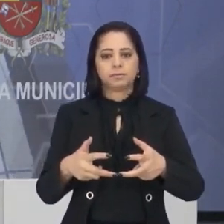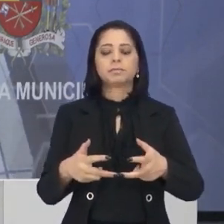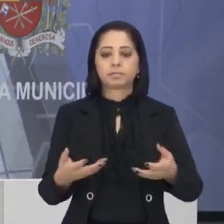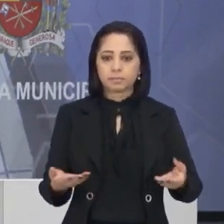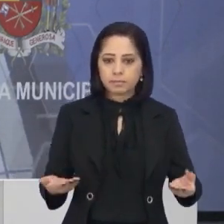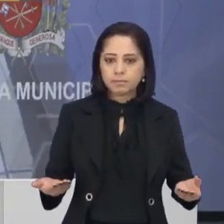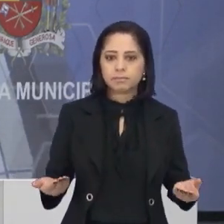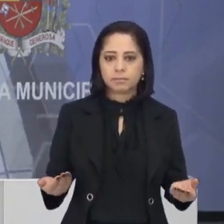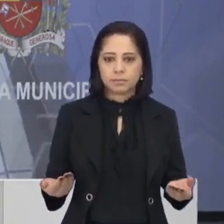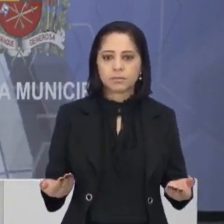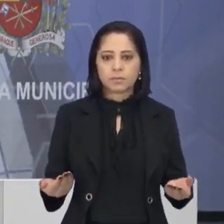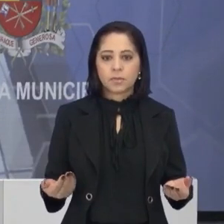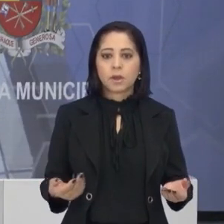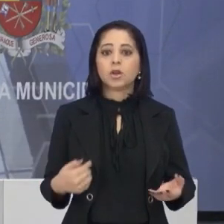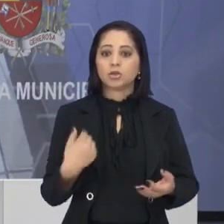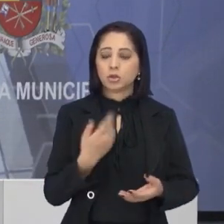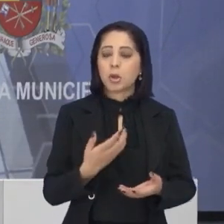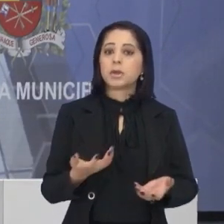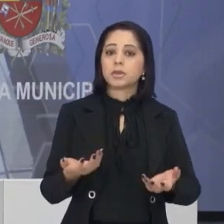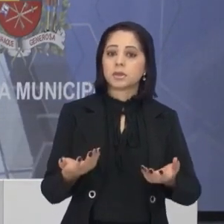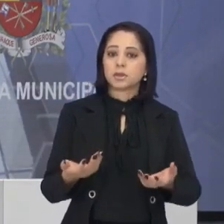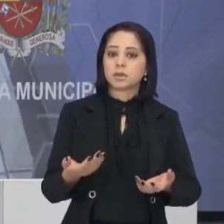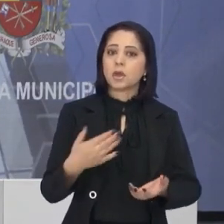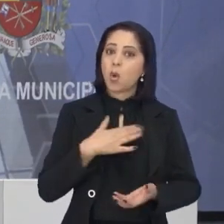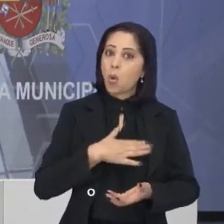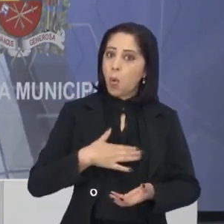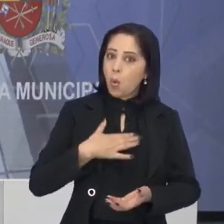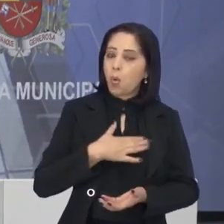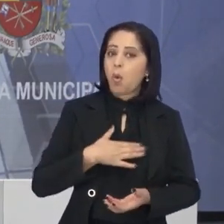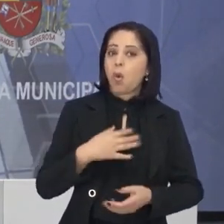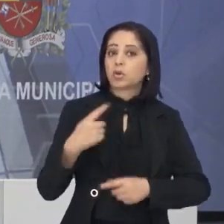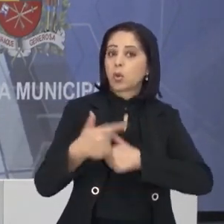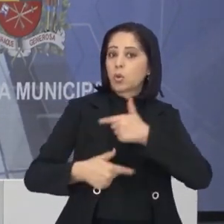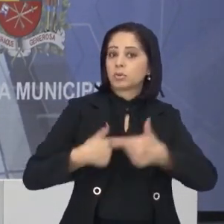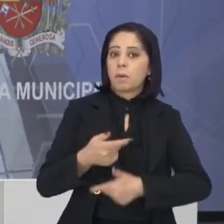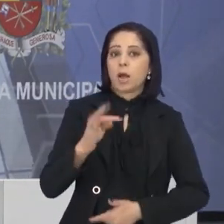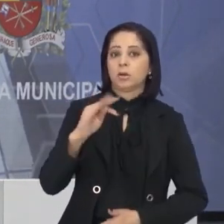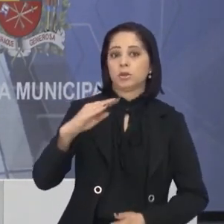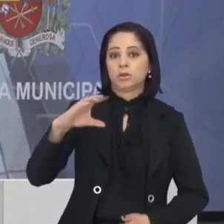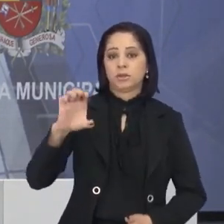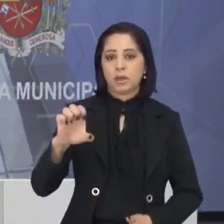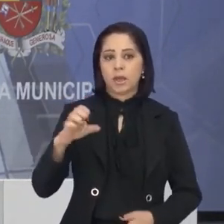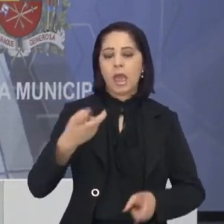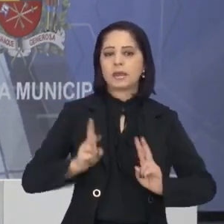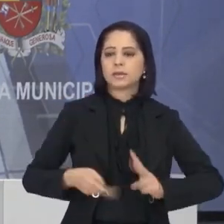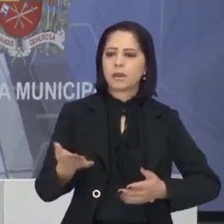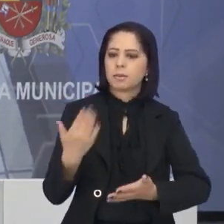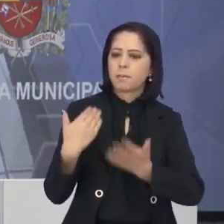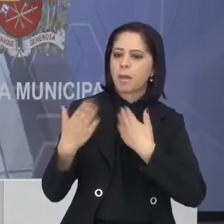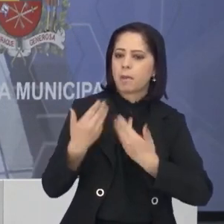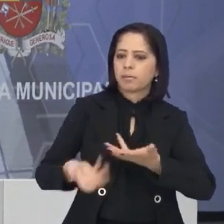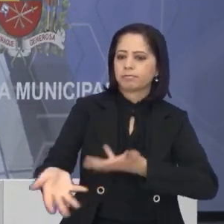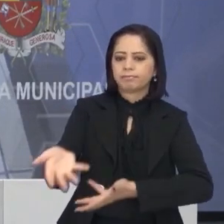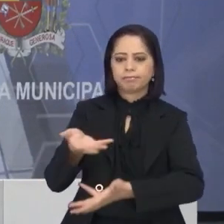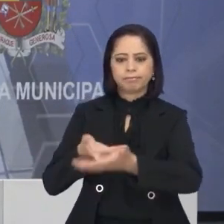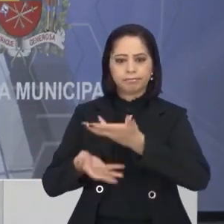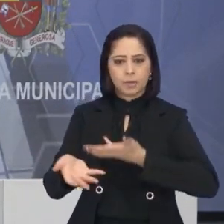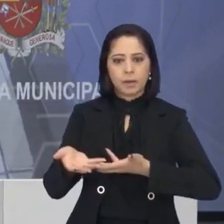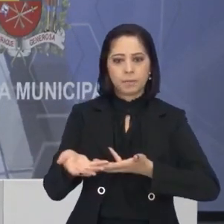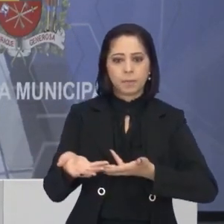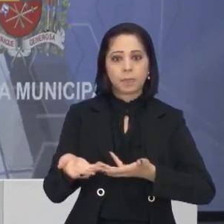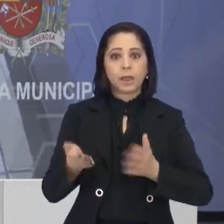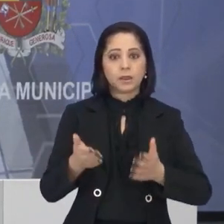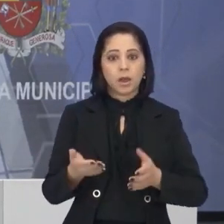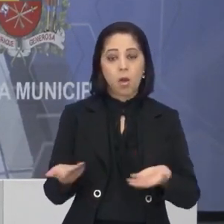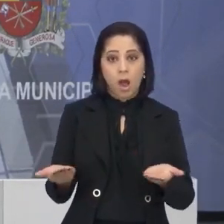eh apreciamos bastante o trabalho que o Tribunal de Contas tem feito com bastante diálogo Nós inclusive estamos recebendo essa semana a equipe